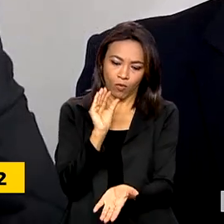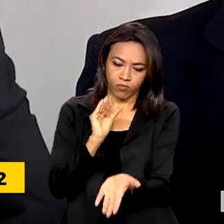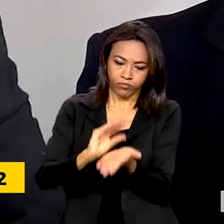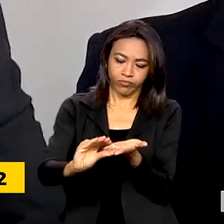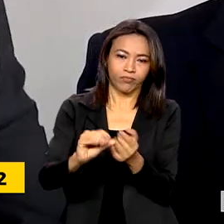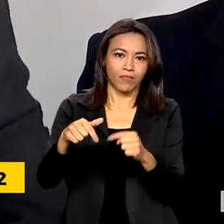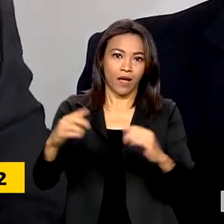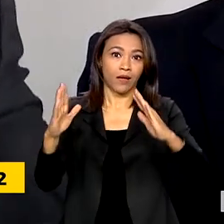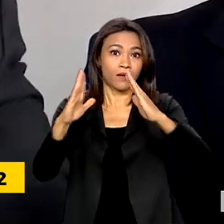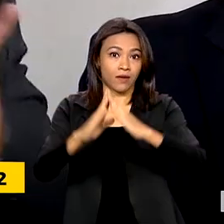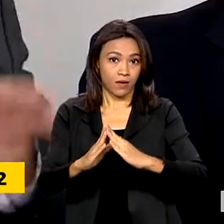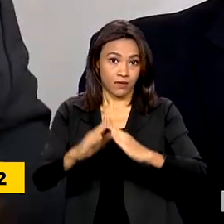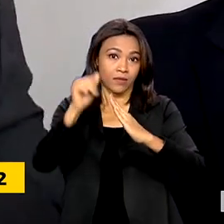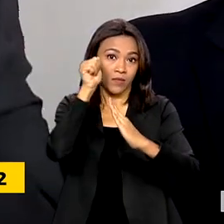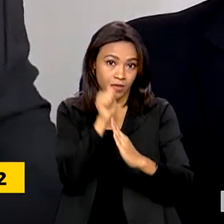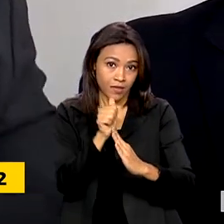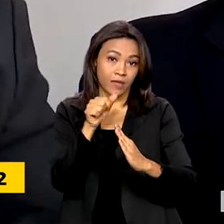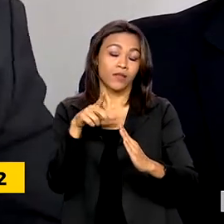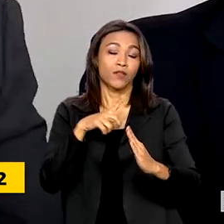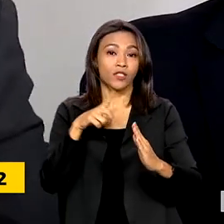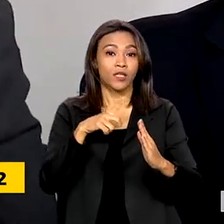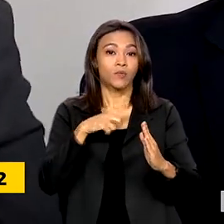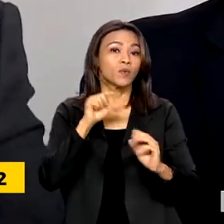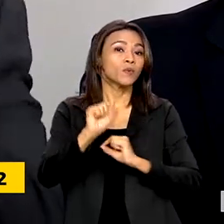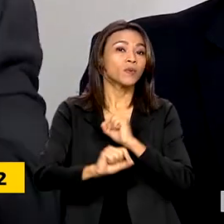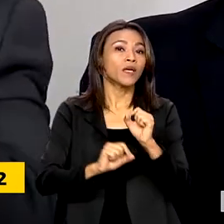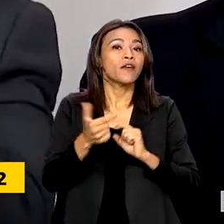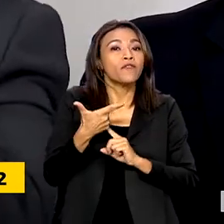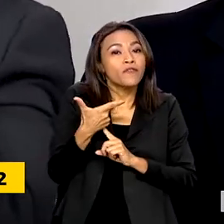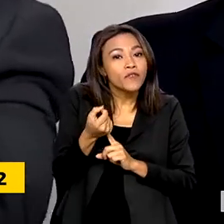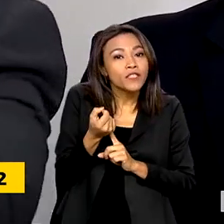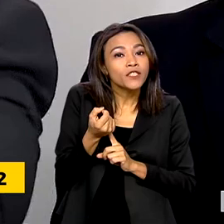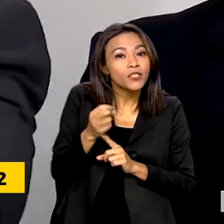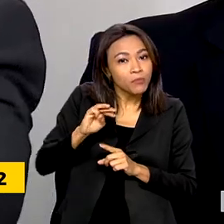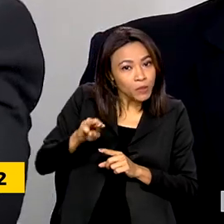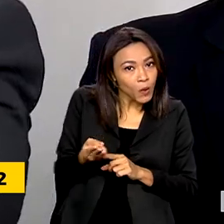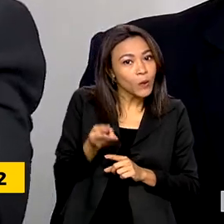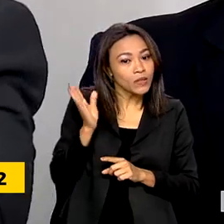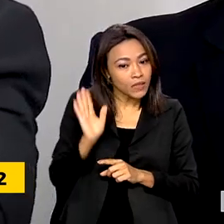estamos hoje aqui numa agenda de mais ou menos 20 milhões acho que tá bom para começar a semana